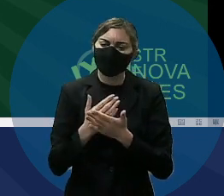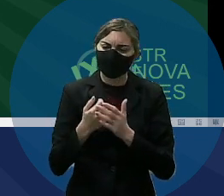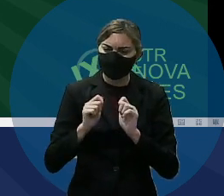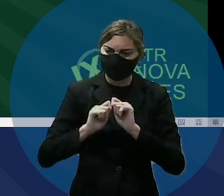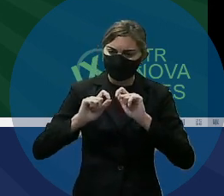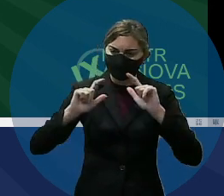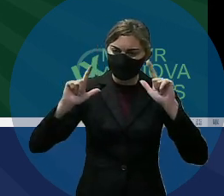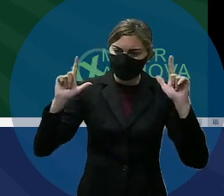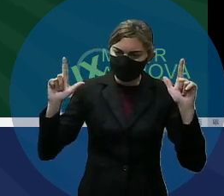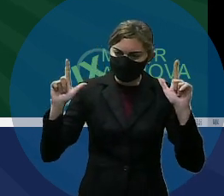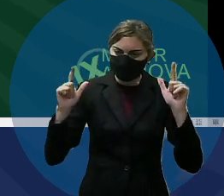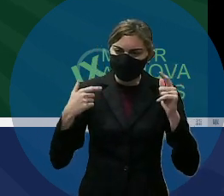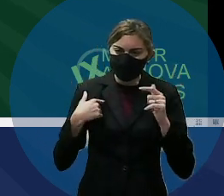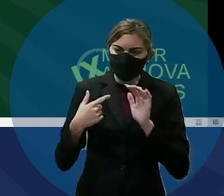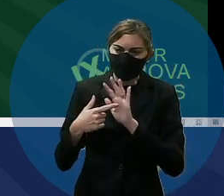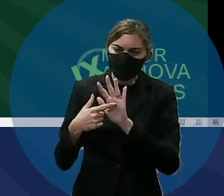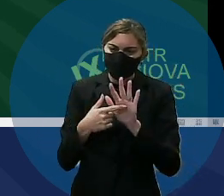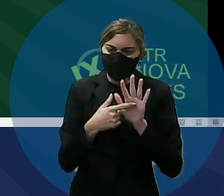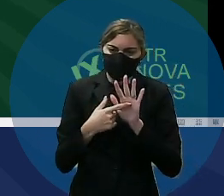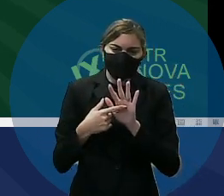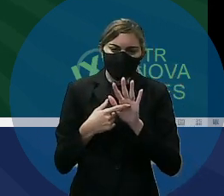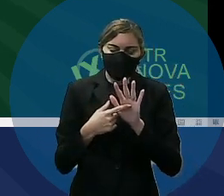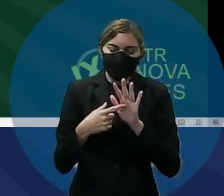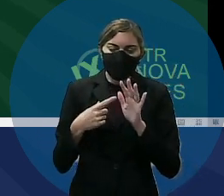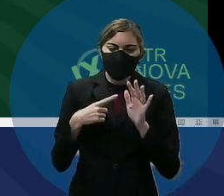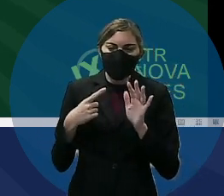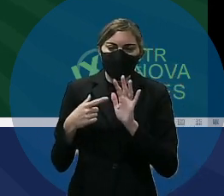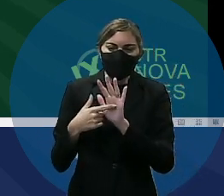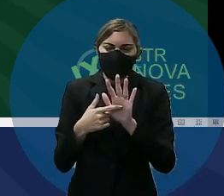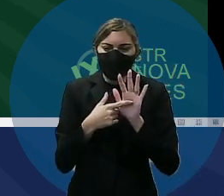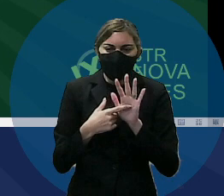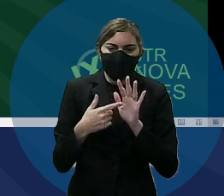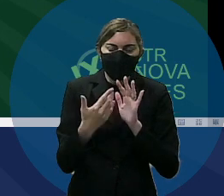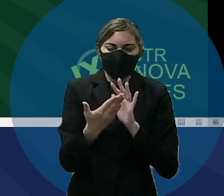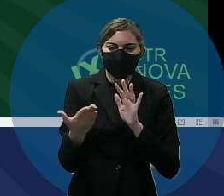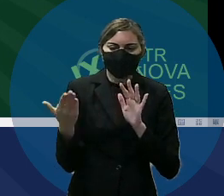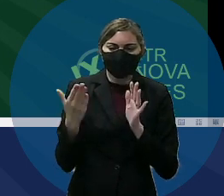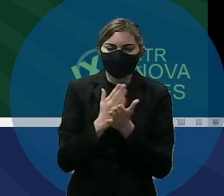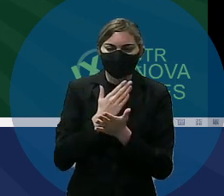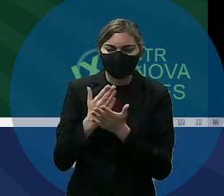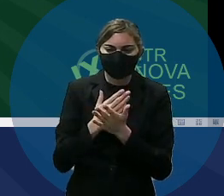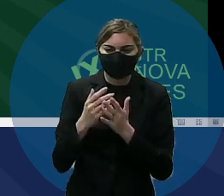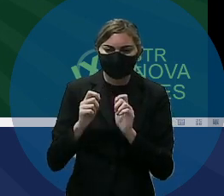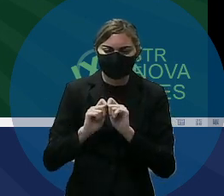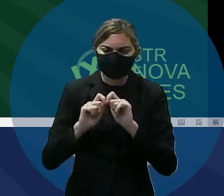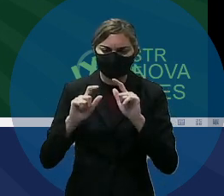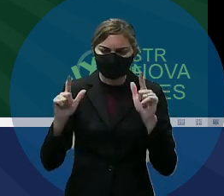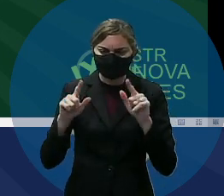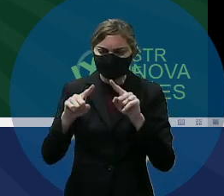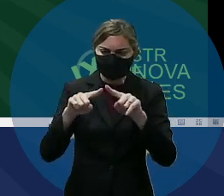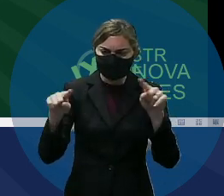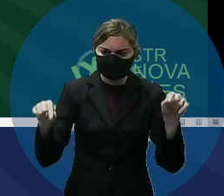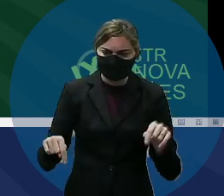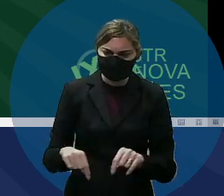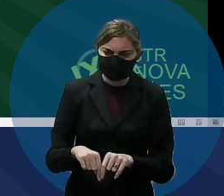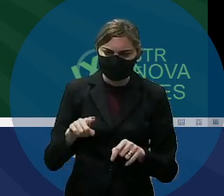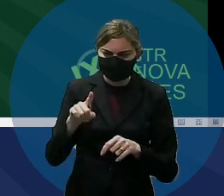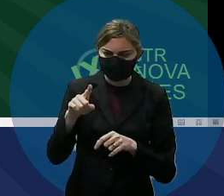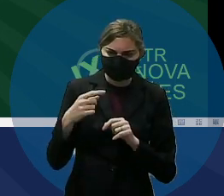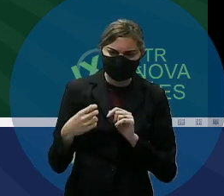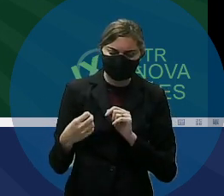Eu queria que mostrassem as evidências. Algumas telas, né? Essa sala aí foi a sala novinha que